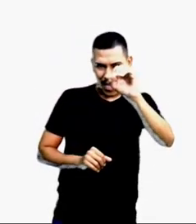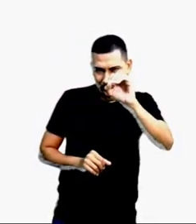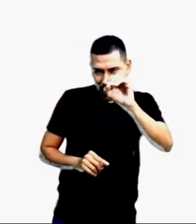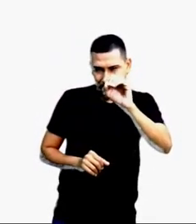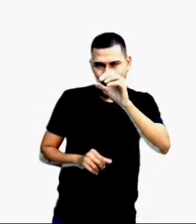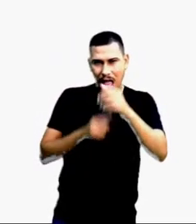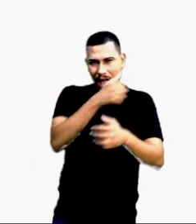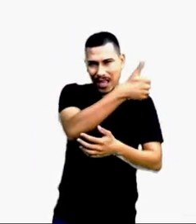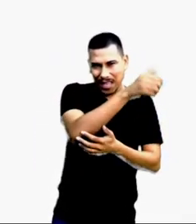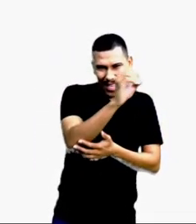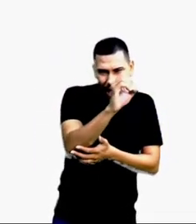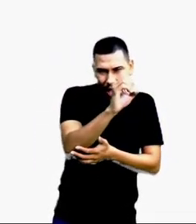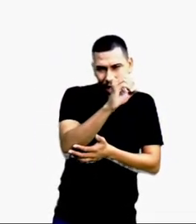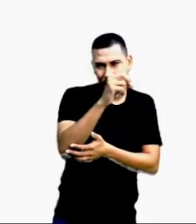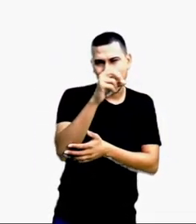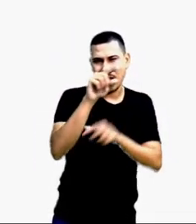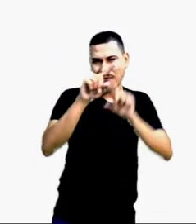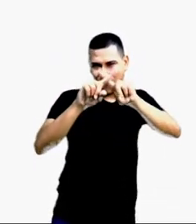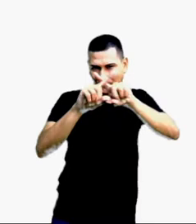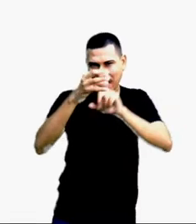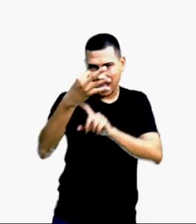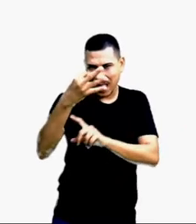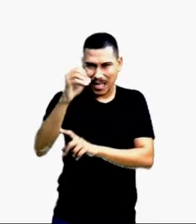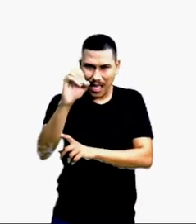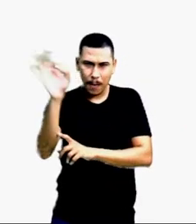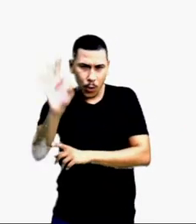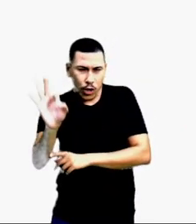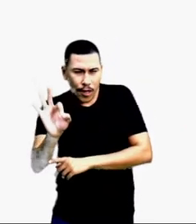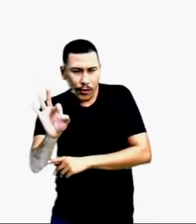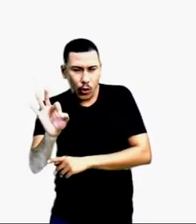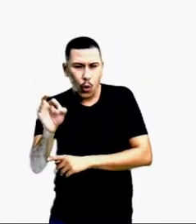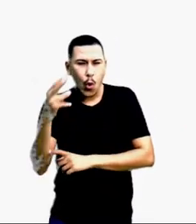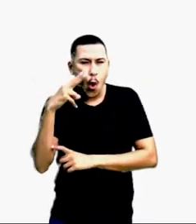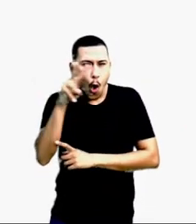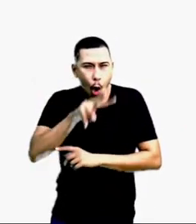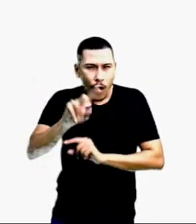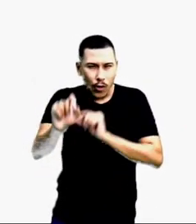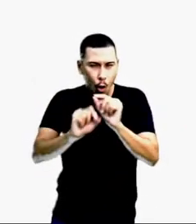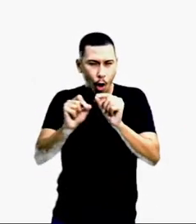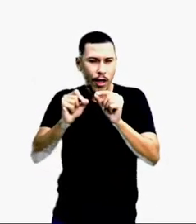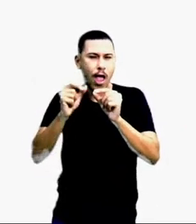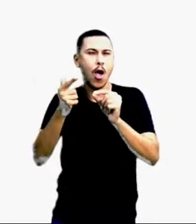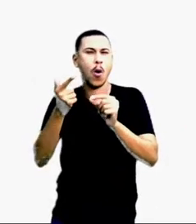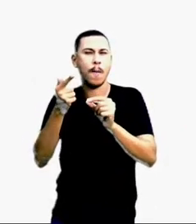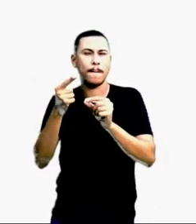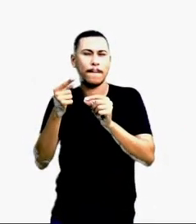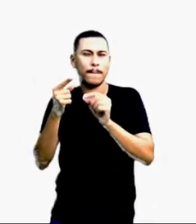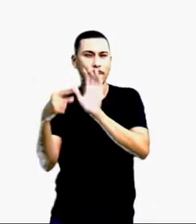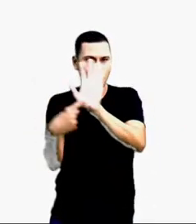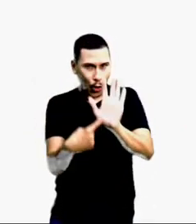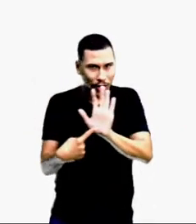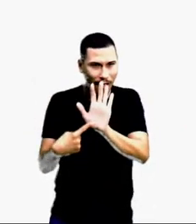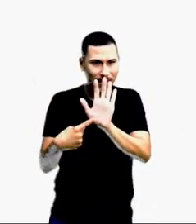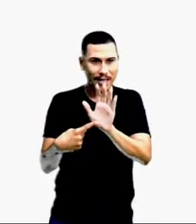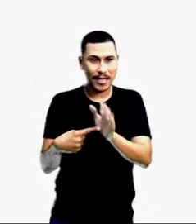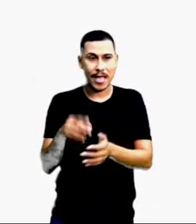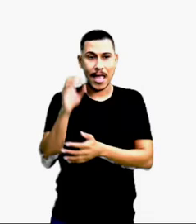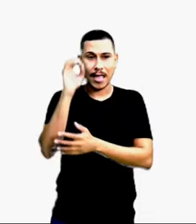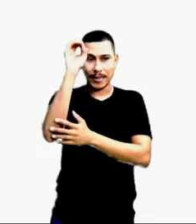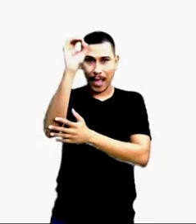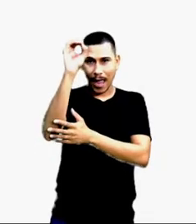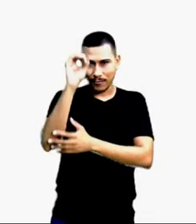vezes trinta por cento Olha aquele que eu ensinei pode cortar os olhos com esse